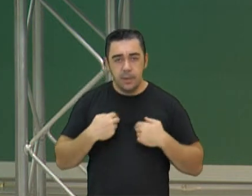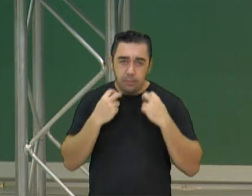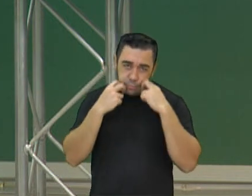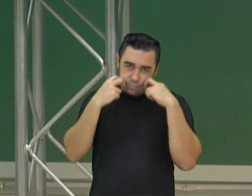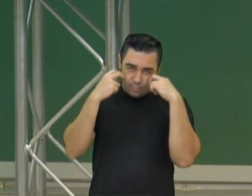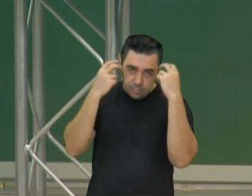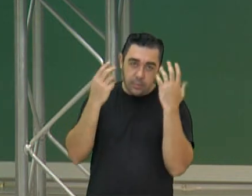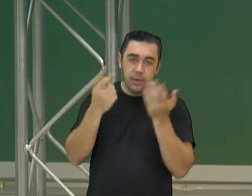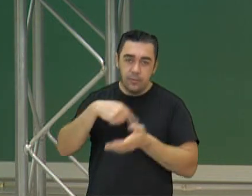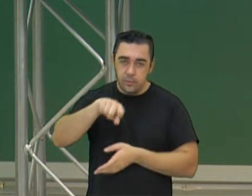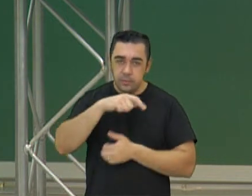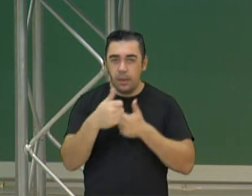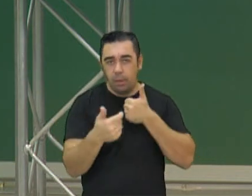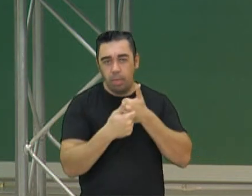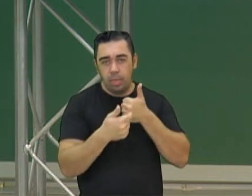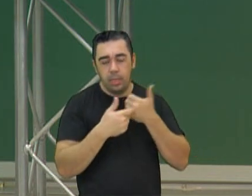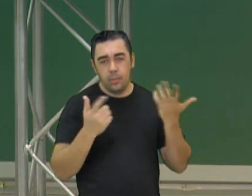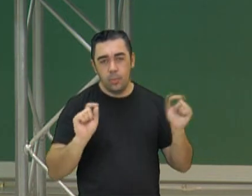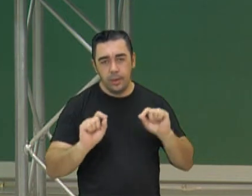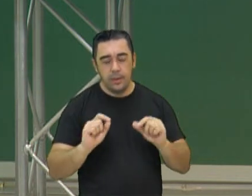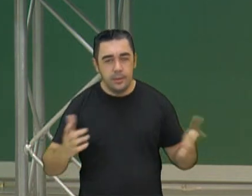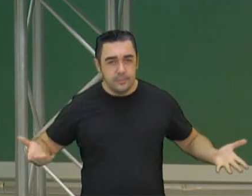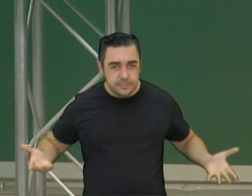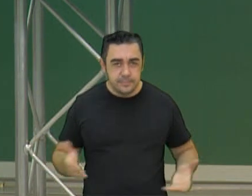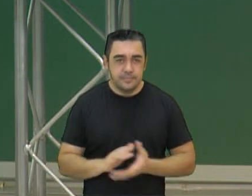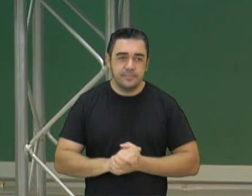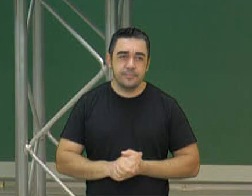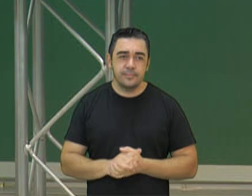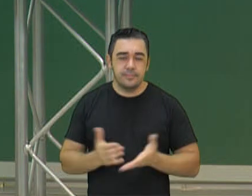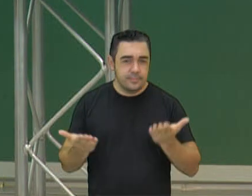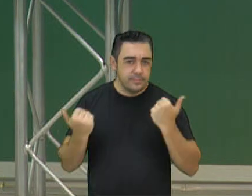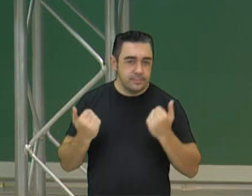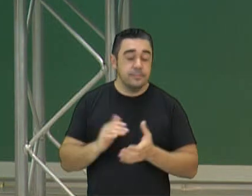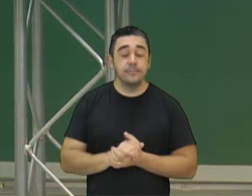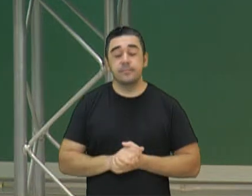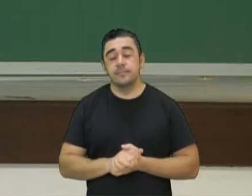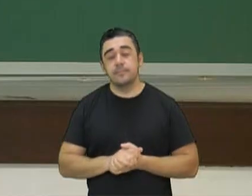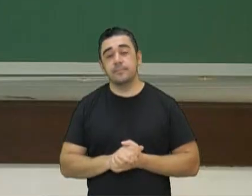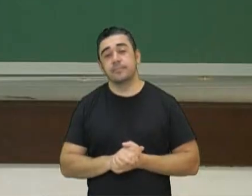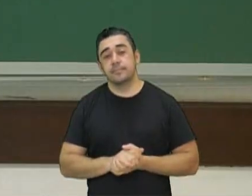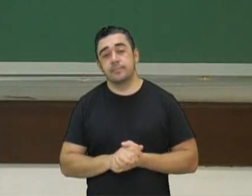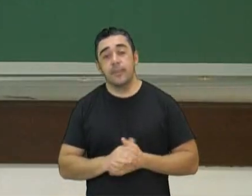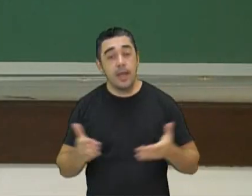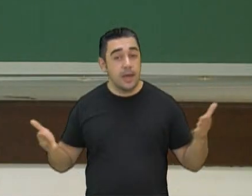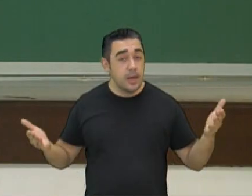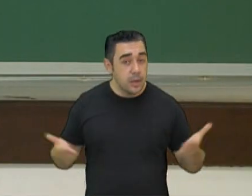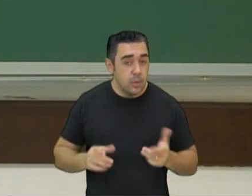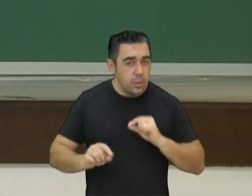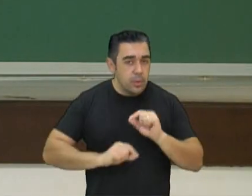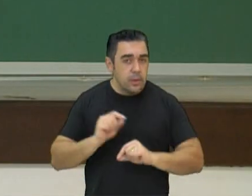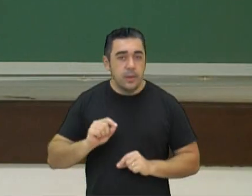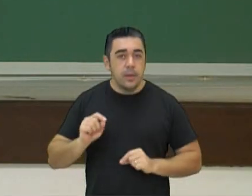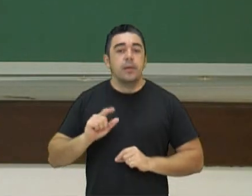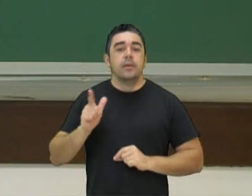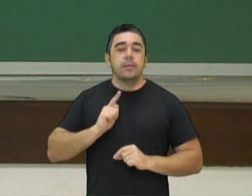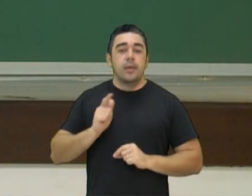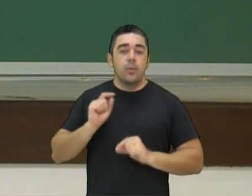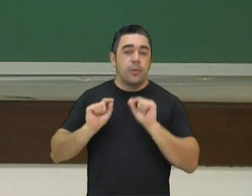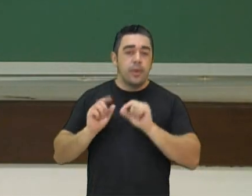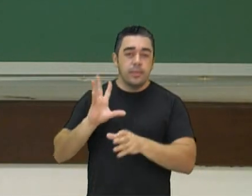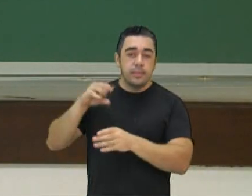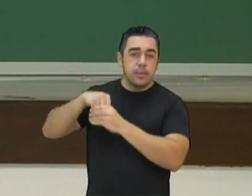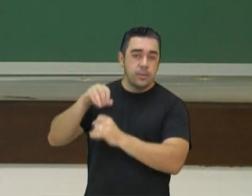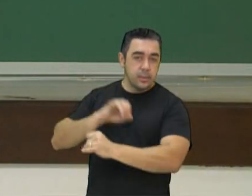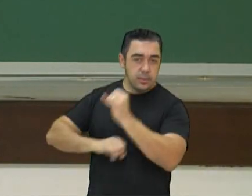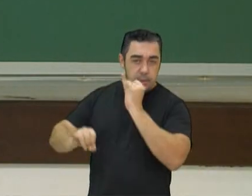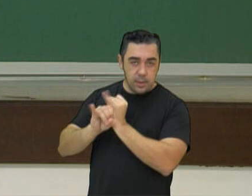aí vocês me marcam lá, Jesus. Vamos lá. Então, estamos agora no universo da internet.